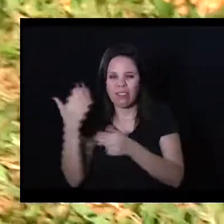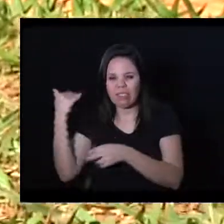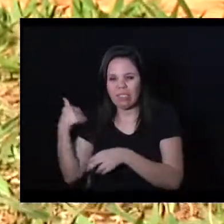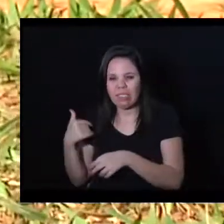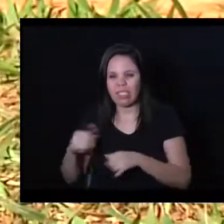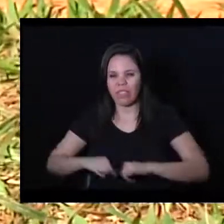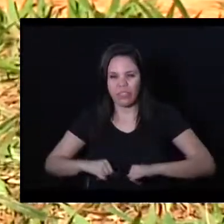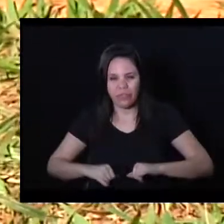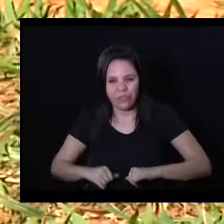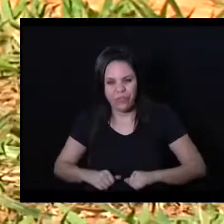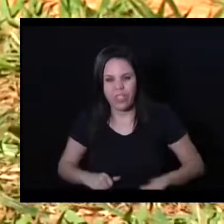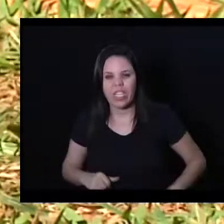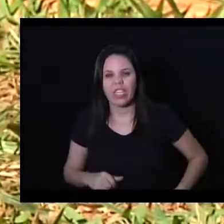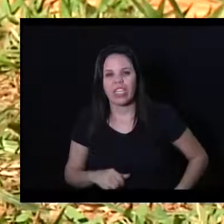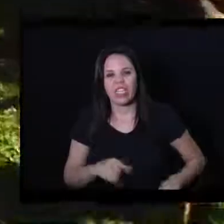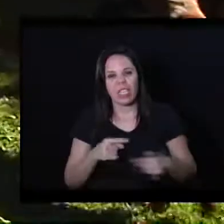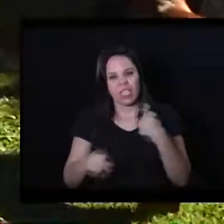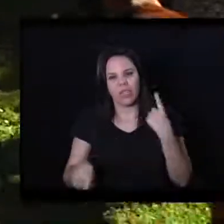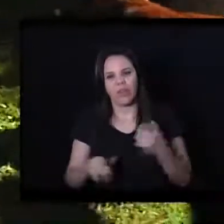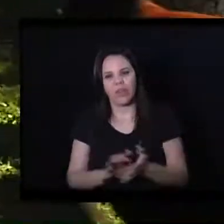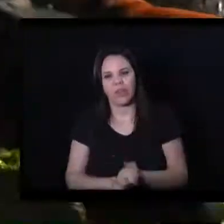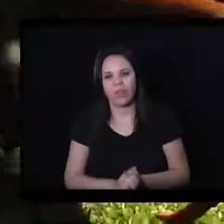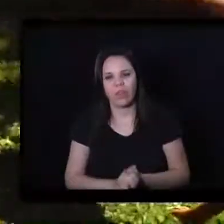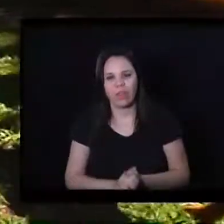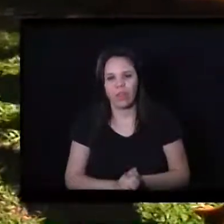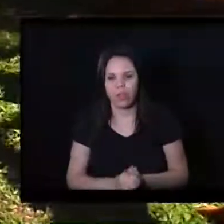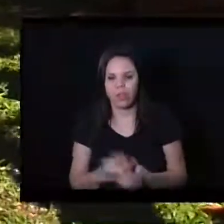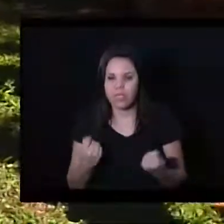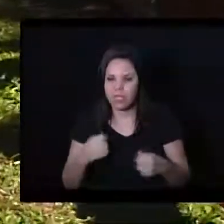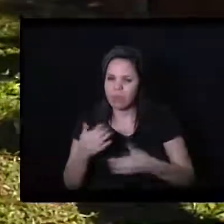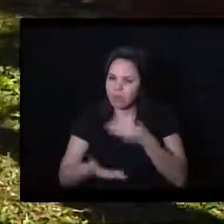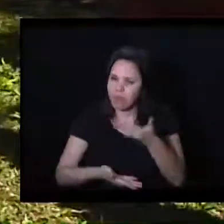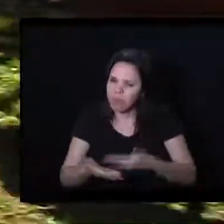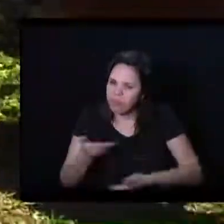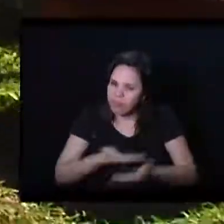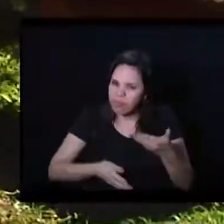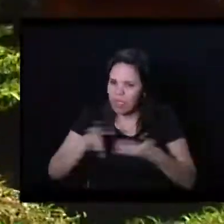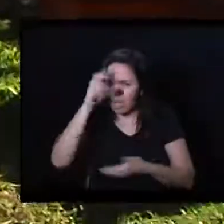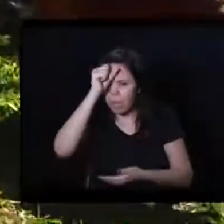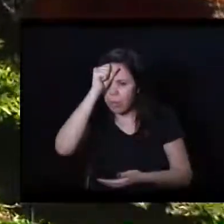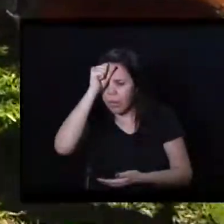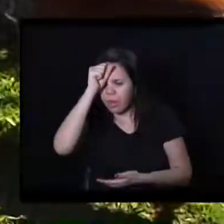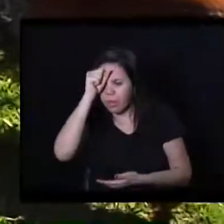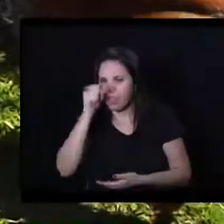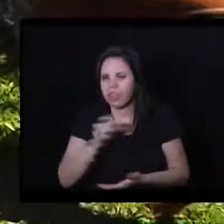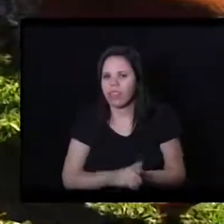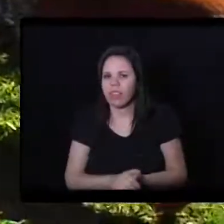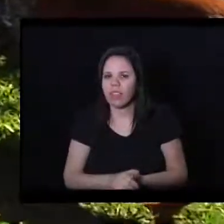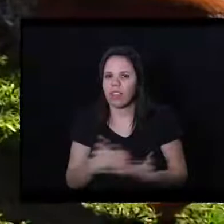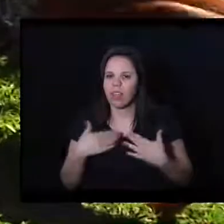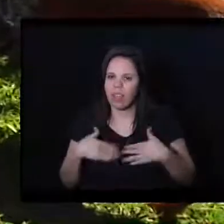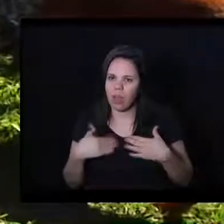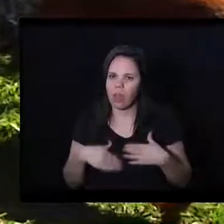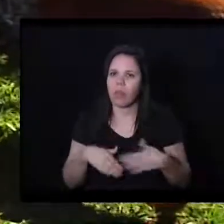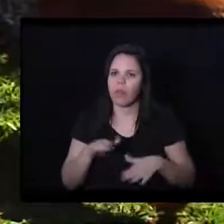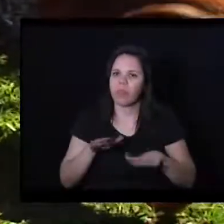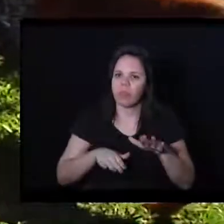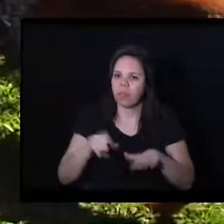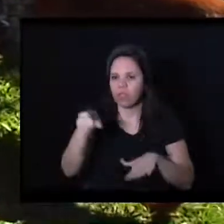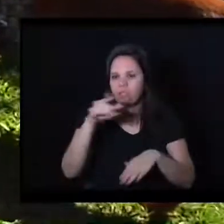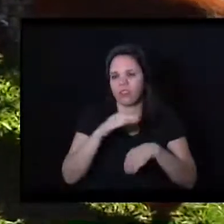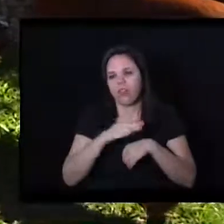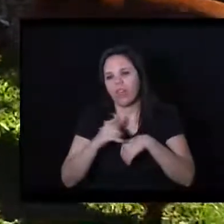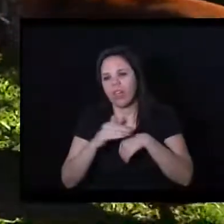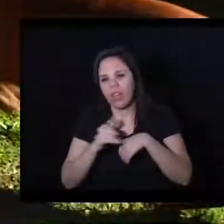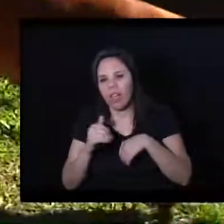que aprender a ser mais sociável, mais razoável, esses negócios, que vai depender do seu carinho, do seu